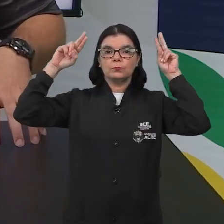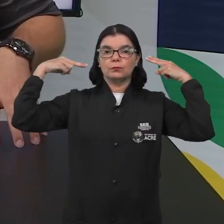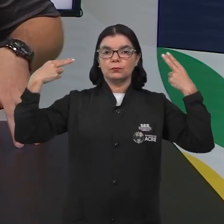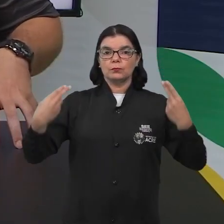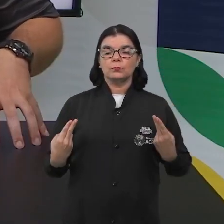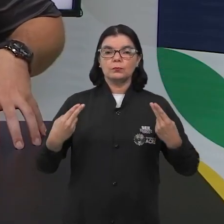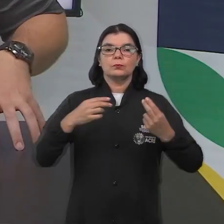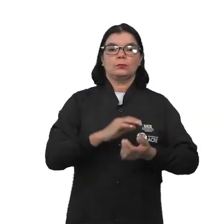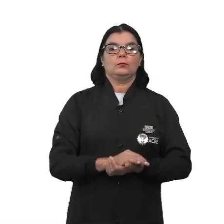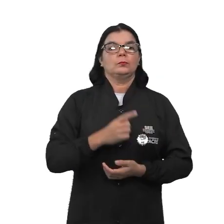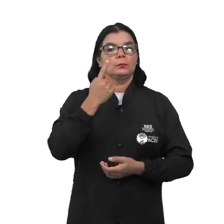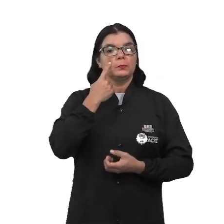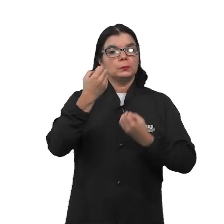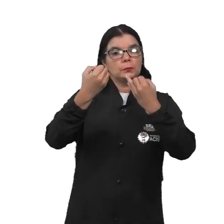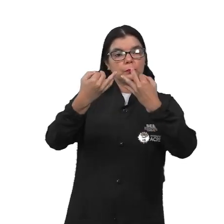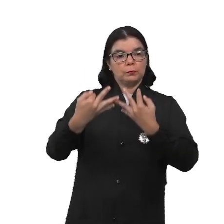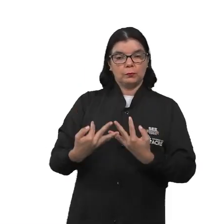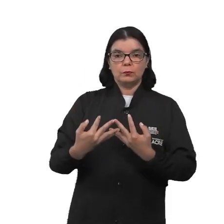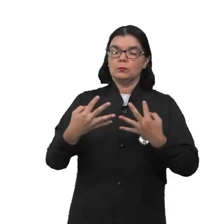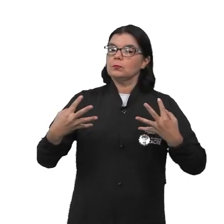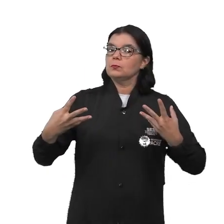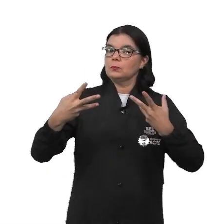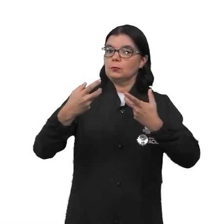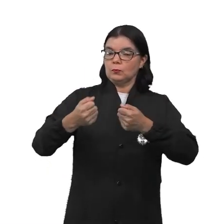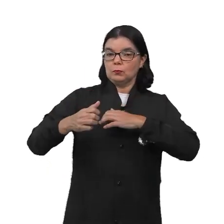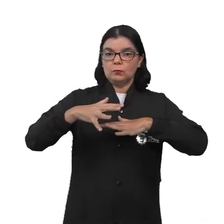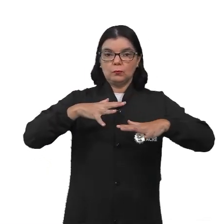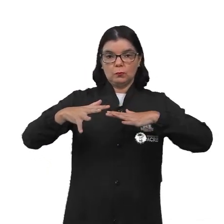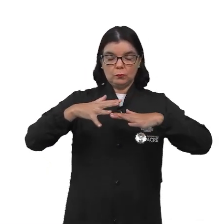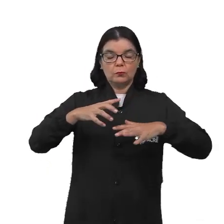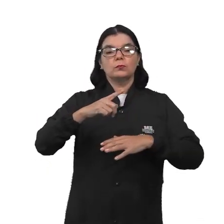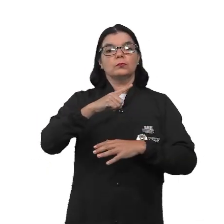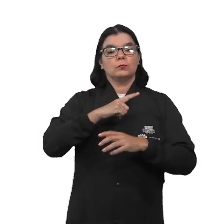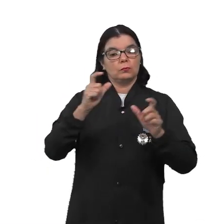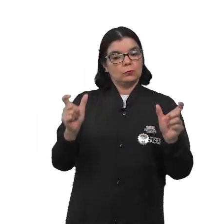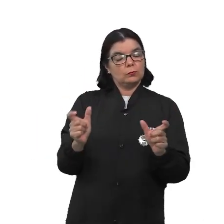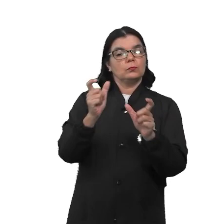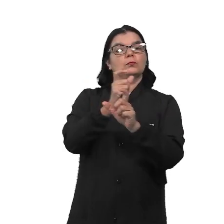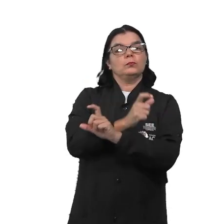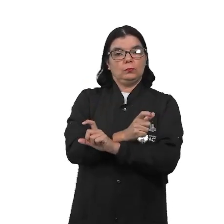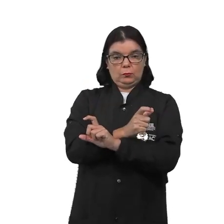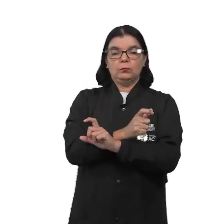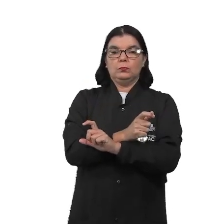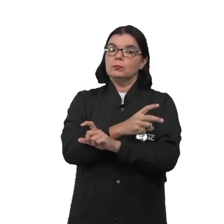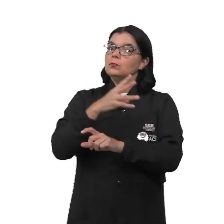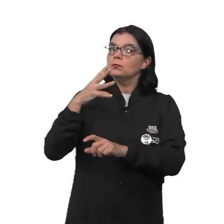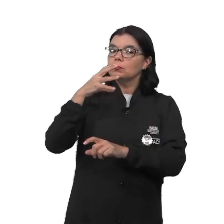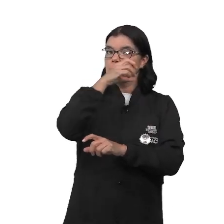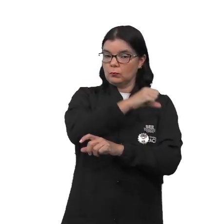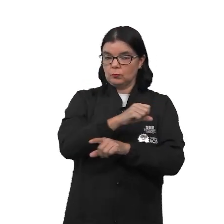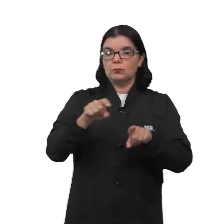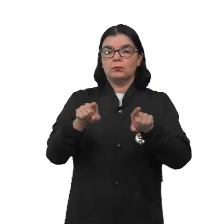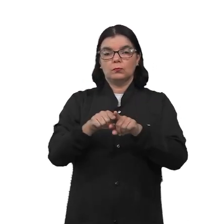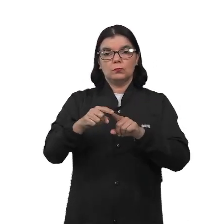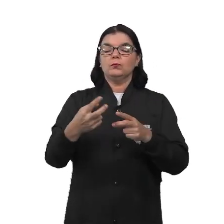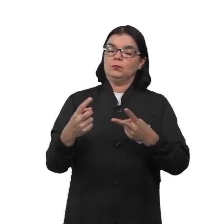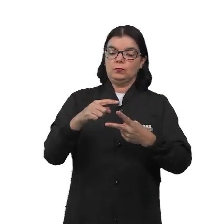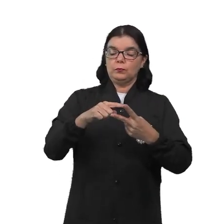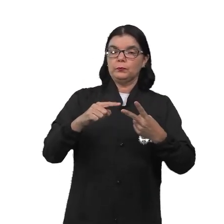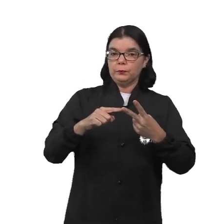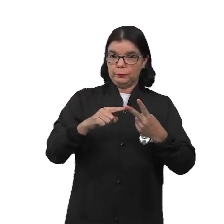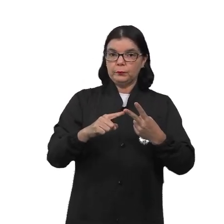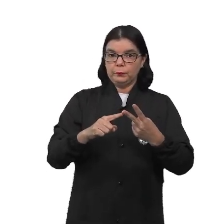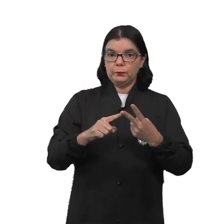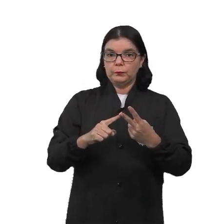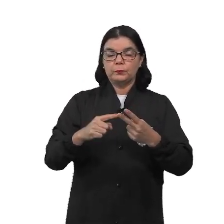de Newton me diz que a toda ação há sempre uma reação oposta e de igual intensidade. As ações mútuas de dois